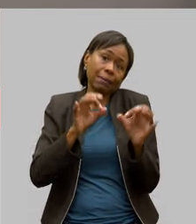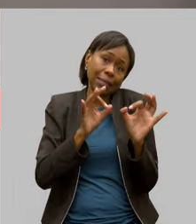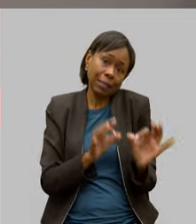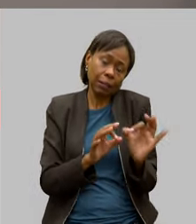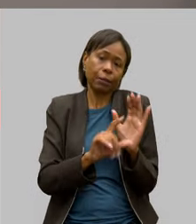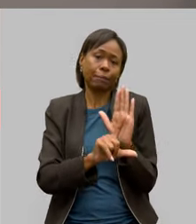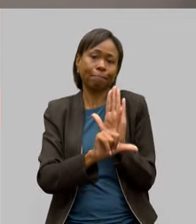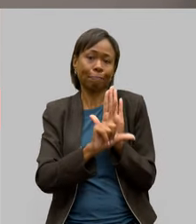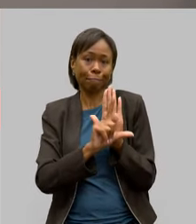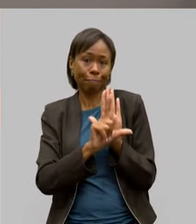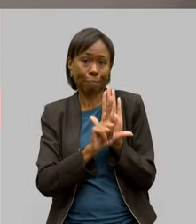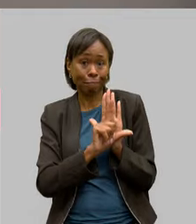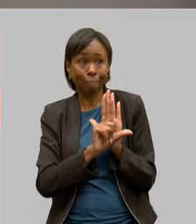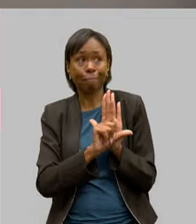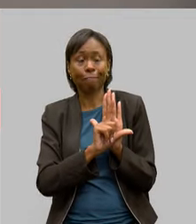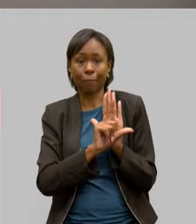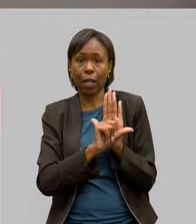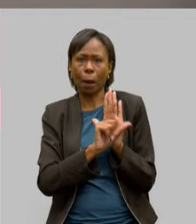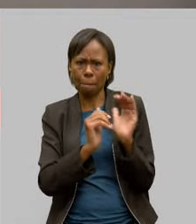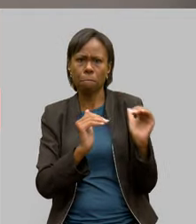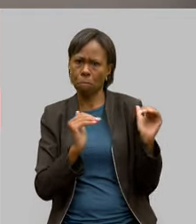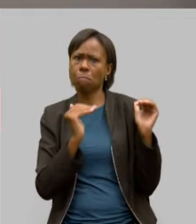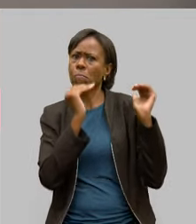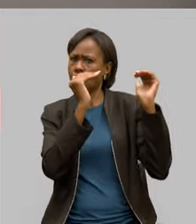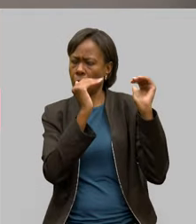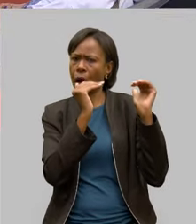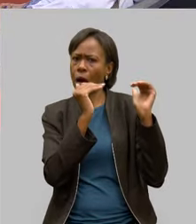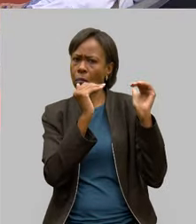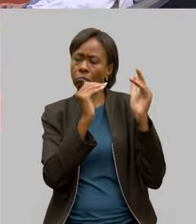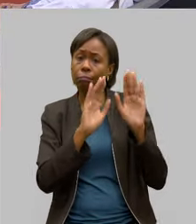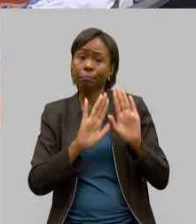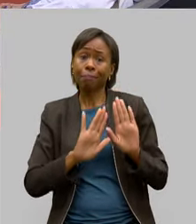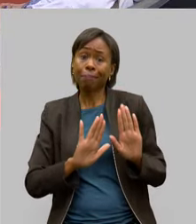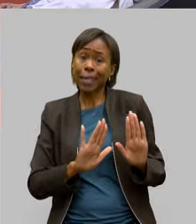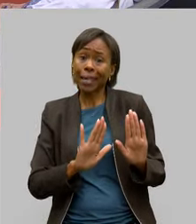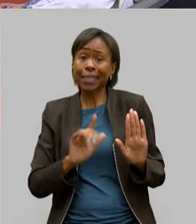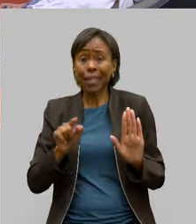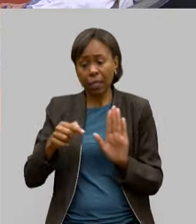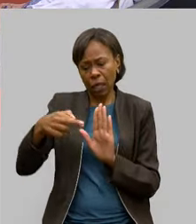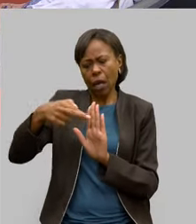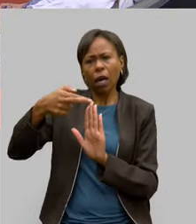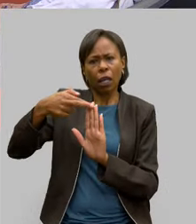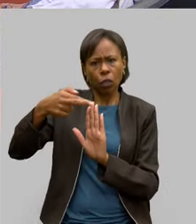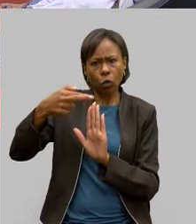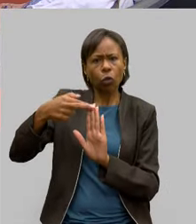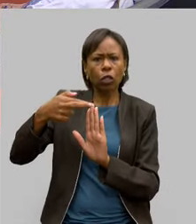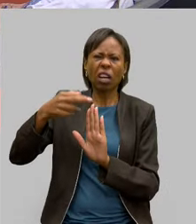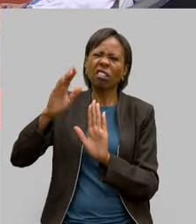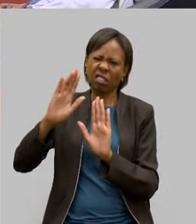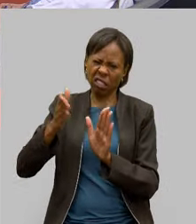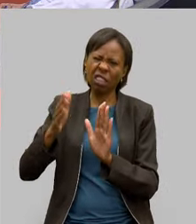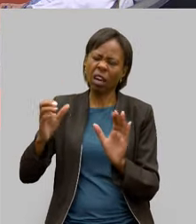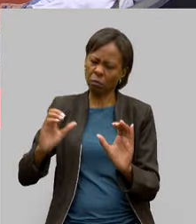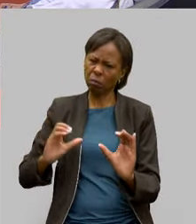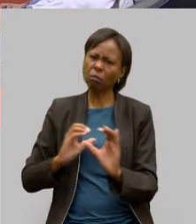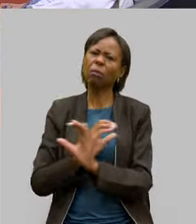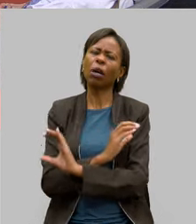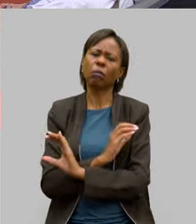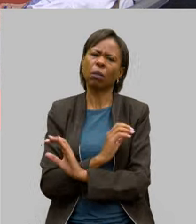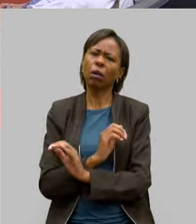eh uma força uma hierarquia superior mas essa resolução Na minha opinião já é suficiente para